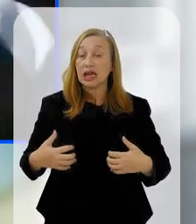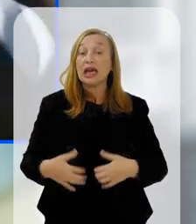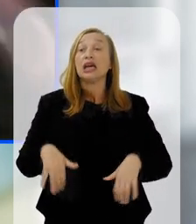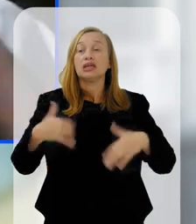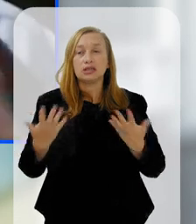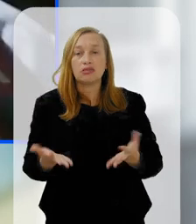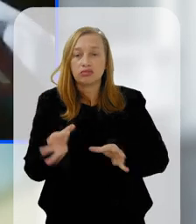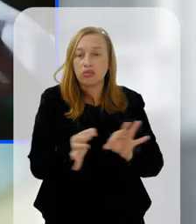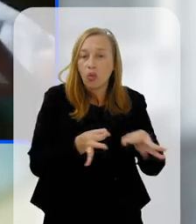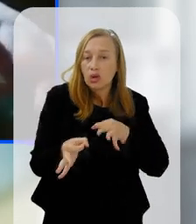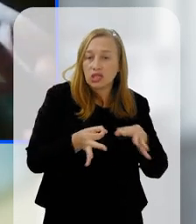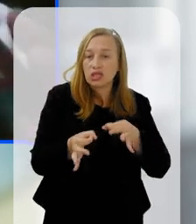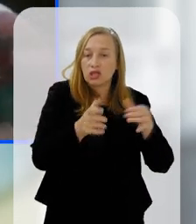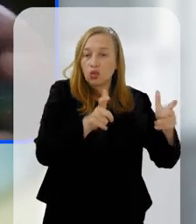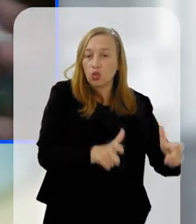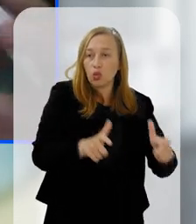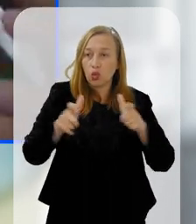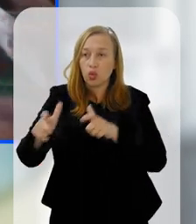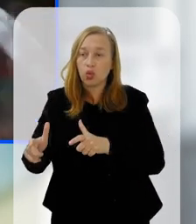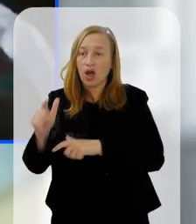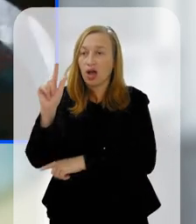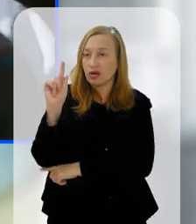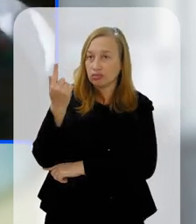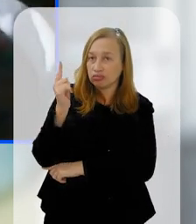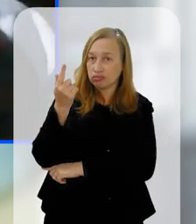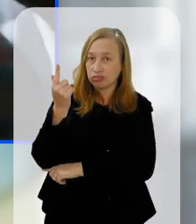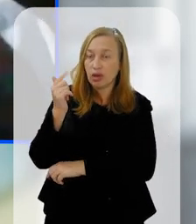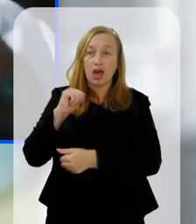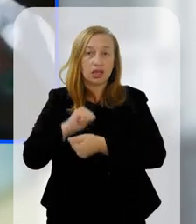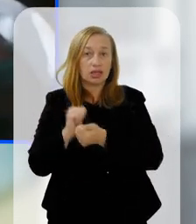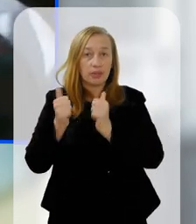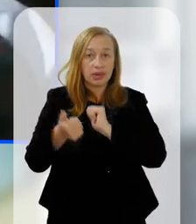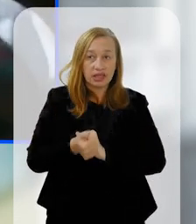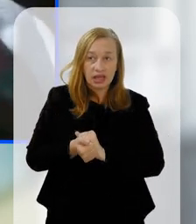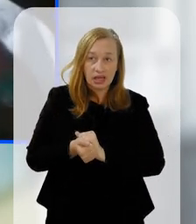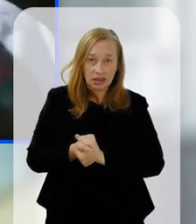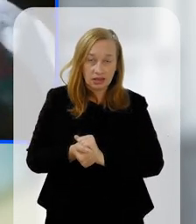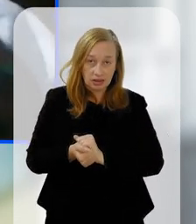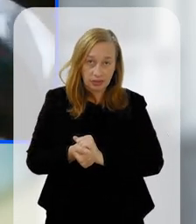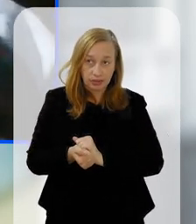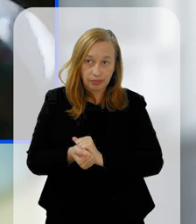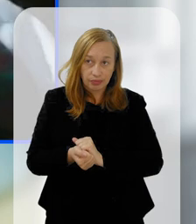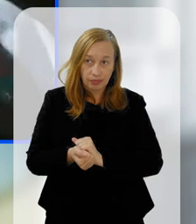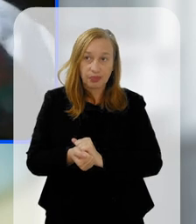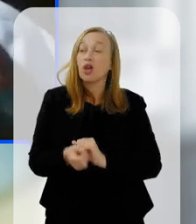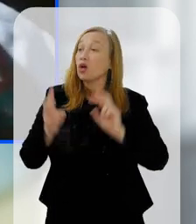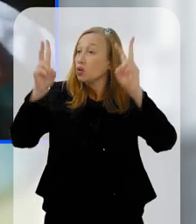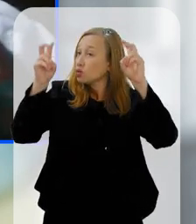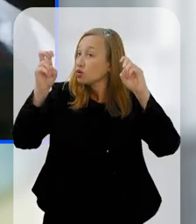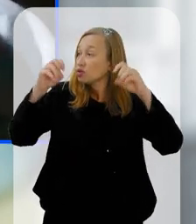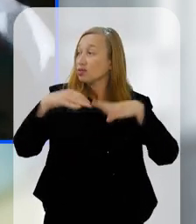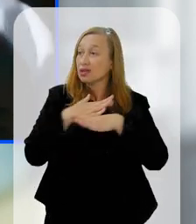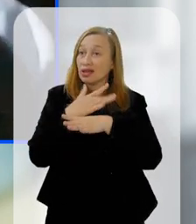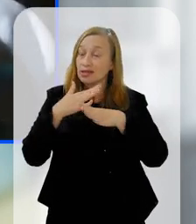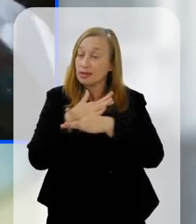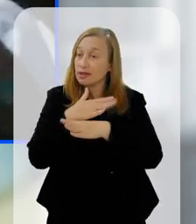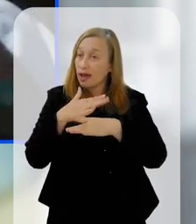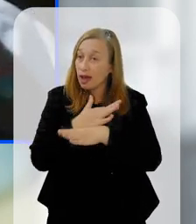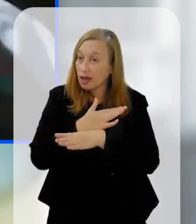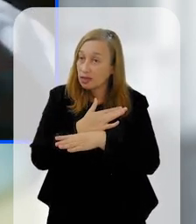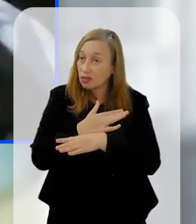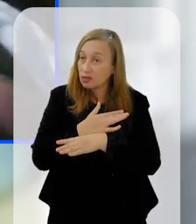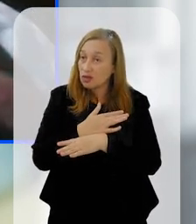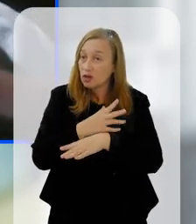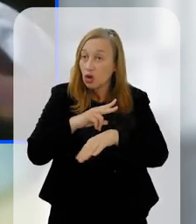vai organizando o território em função da geografia, da geologia, da demografia, da questão